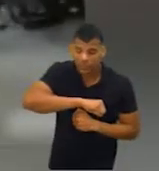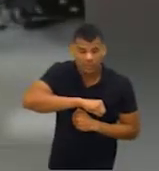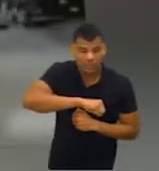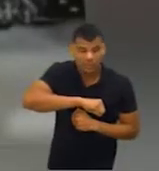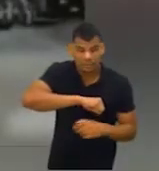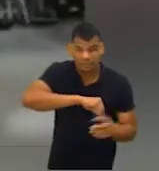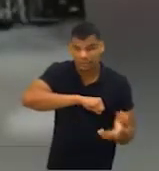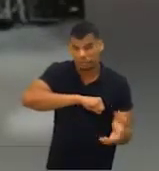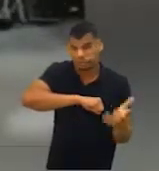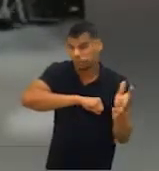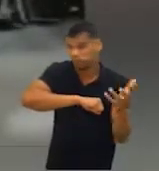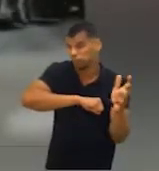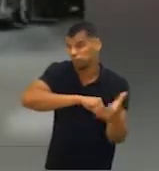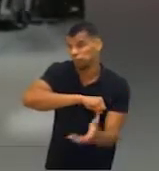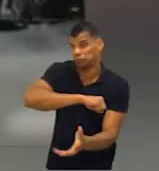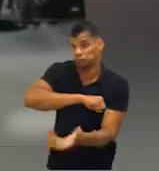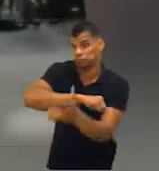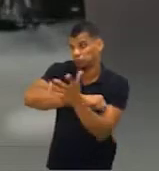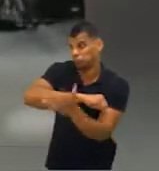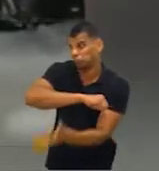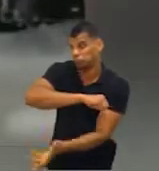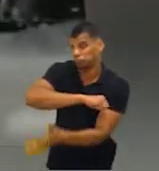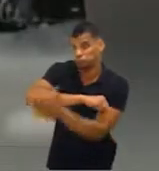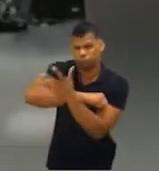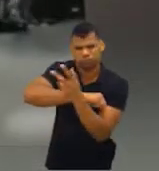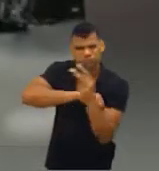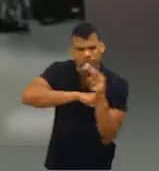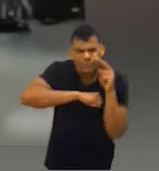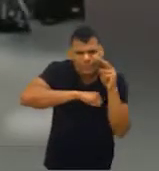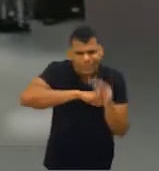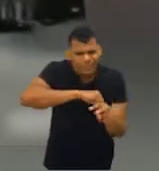ignorei. Telefonei